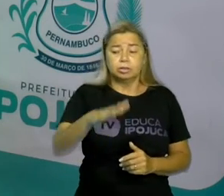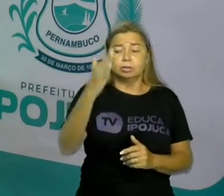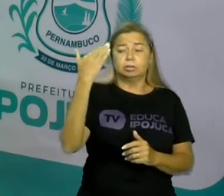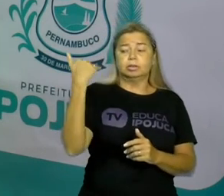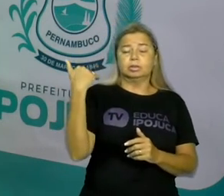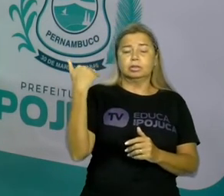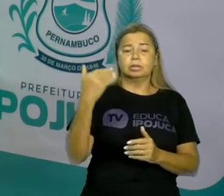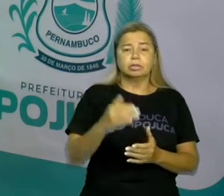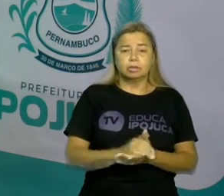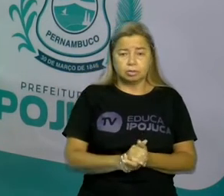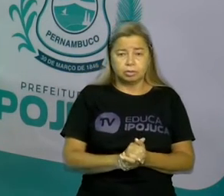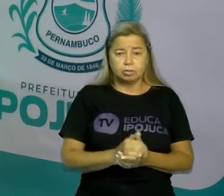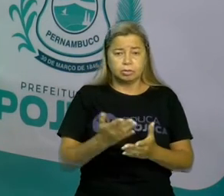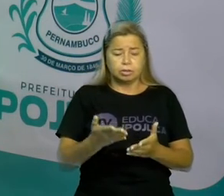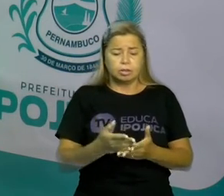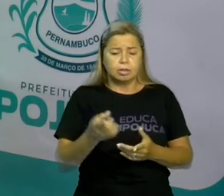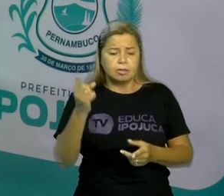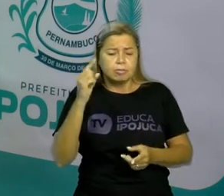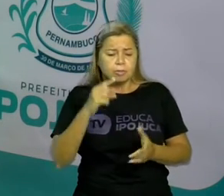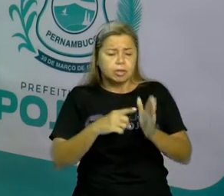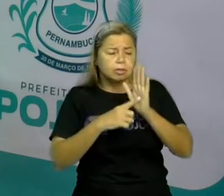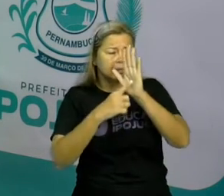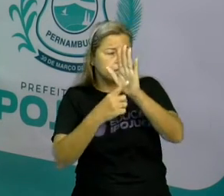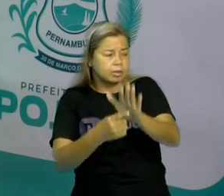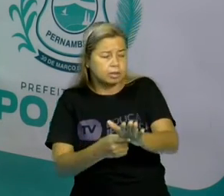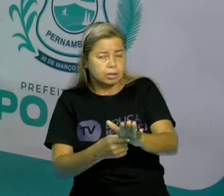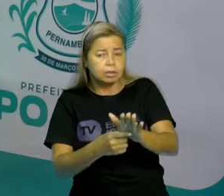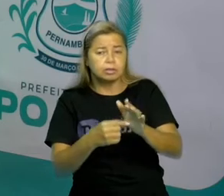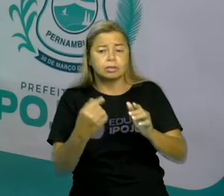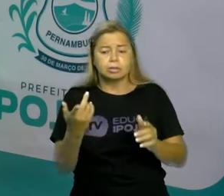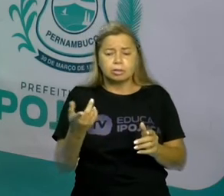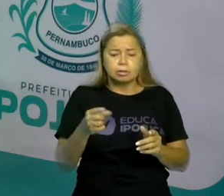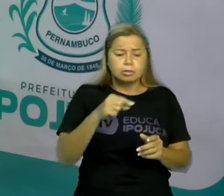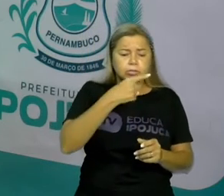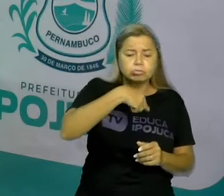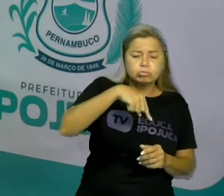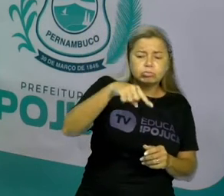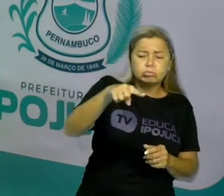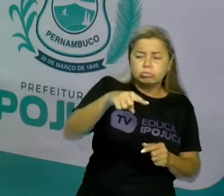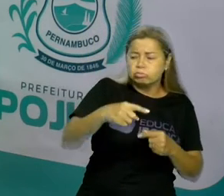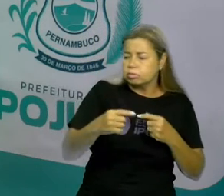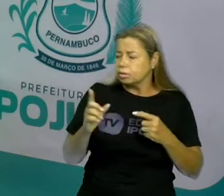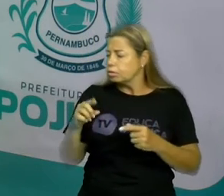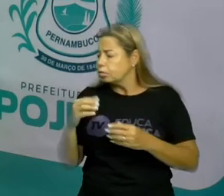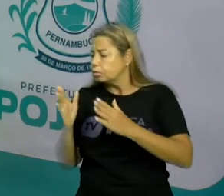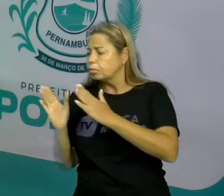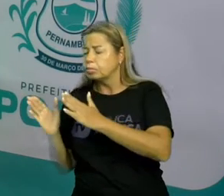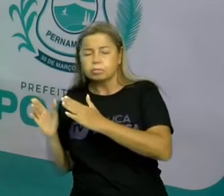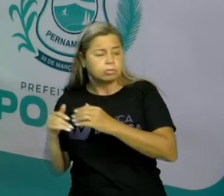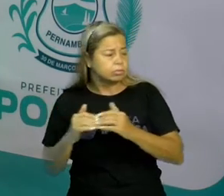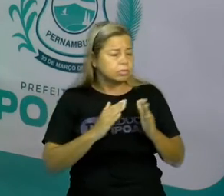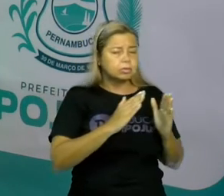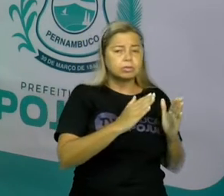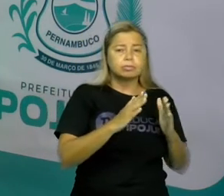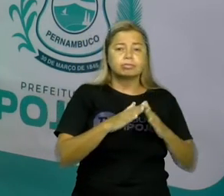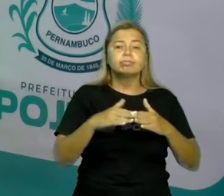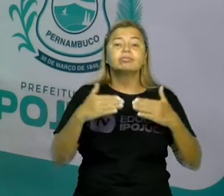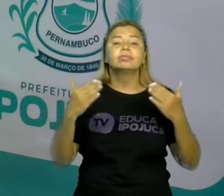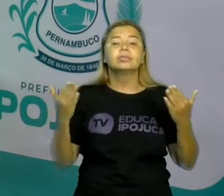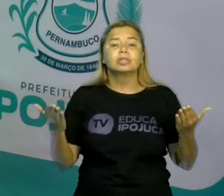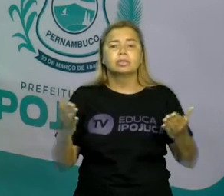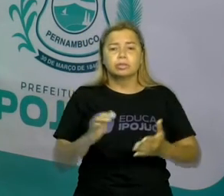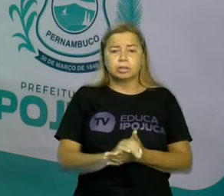as indicações, são as posições a qual nós damos para